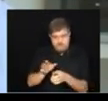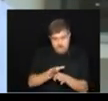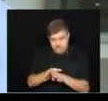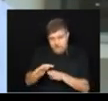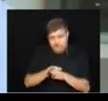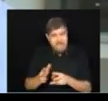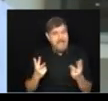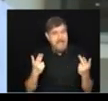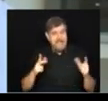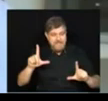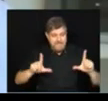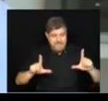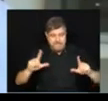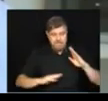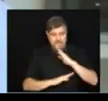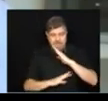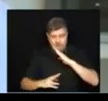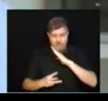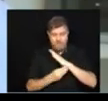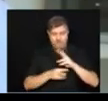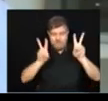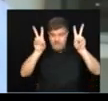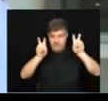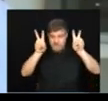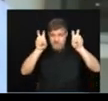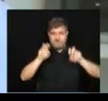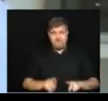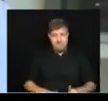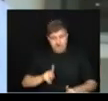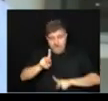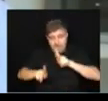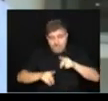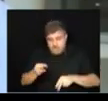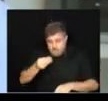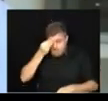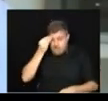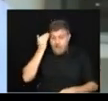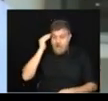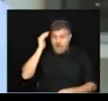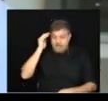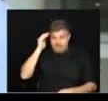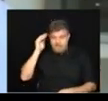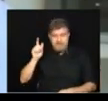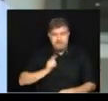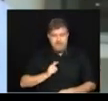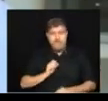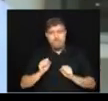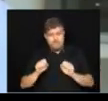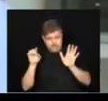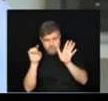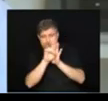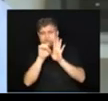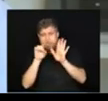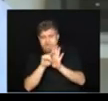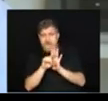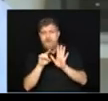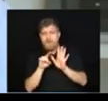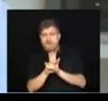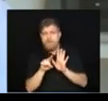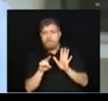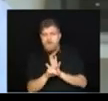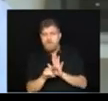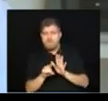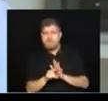seu programa, ao público geral, esclarecendo através do chat as perguntas que,